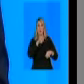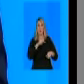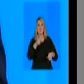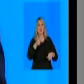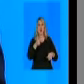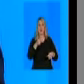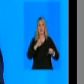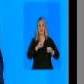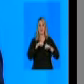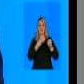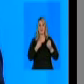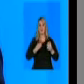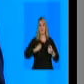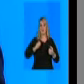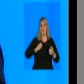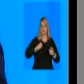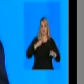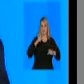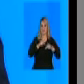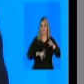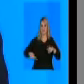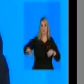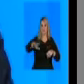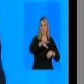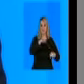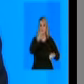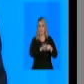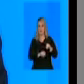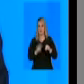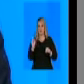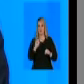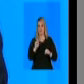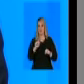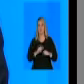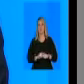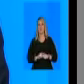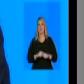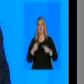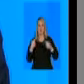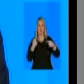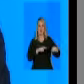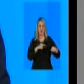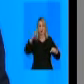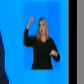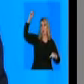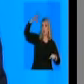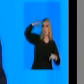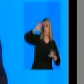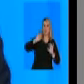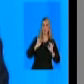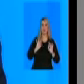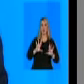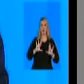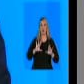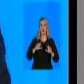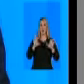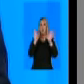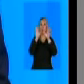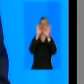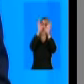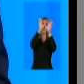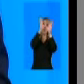da vida do cidadão. A violência não se combate, né, com iluminação apenas, né, soltando pombinhas